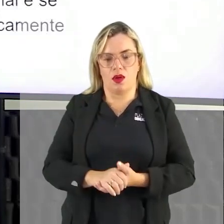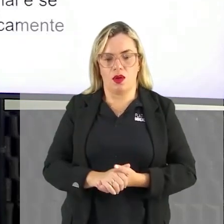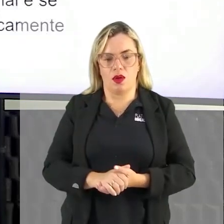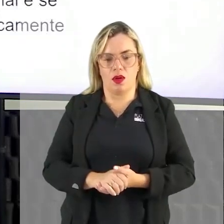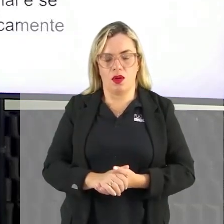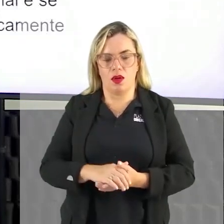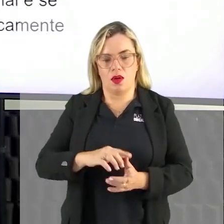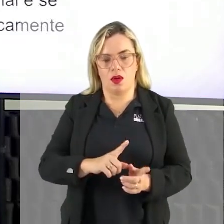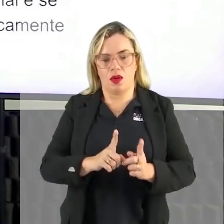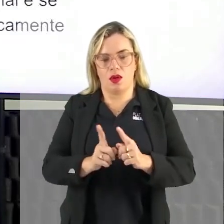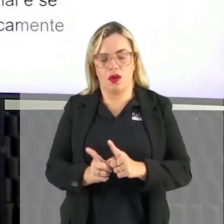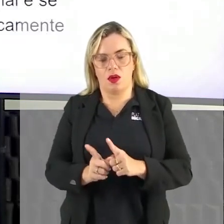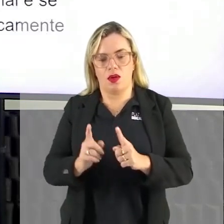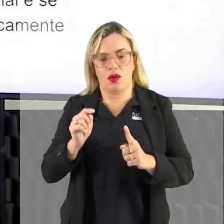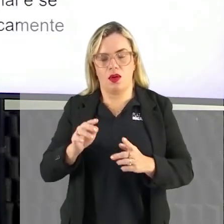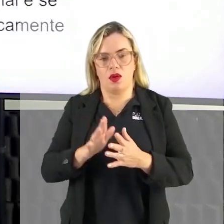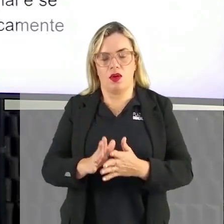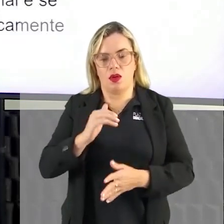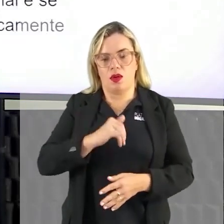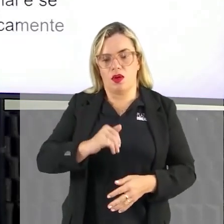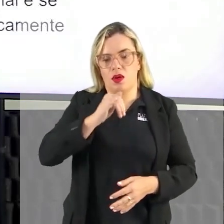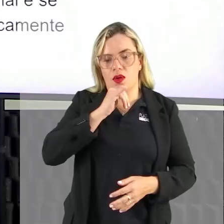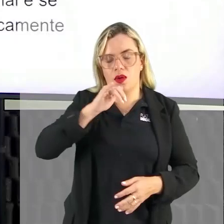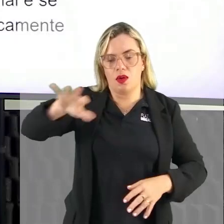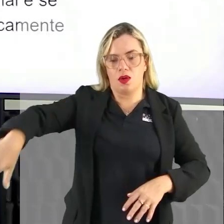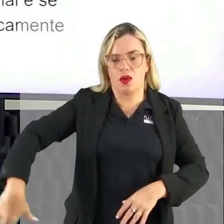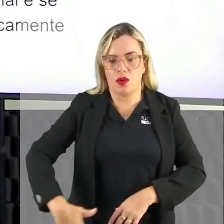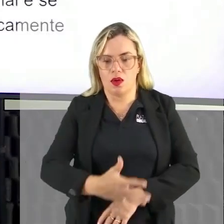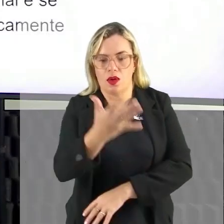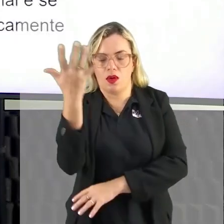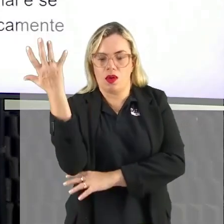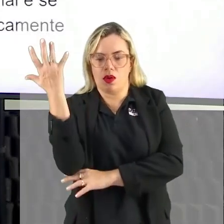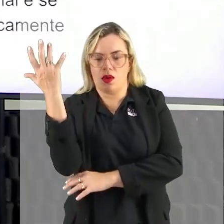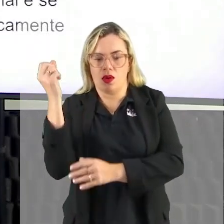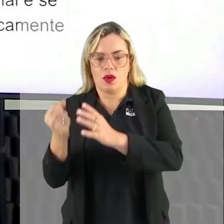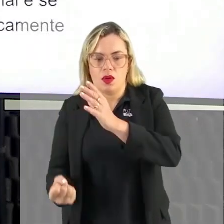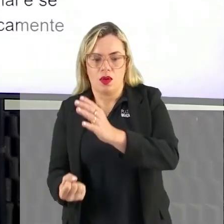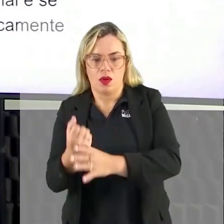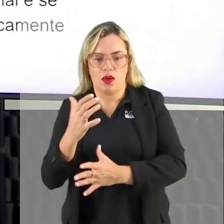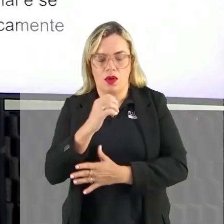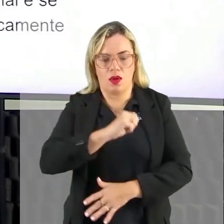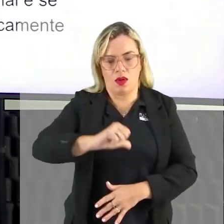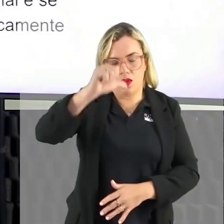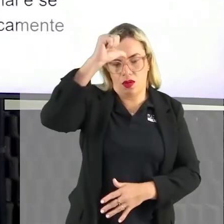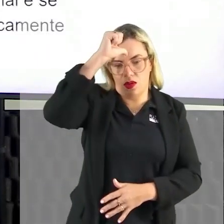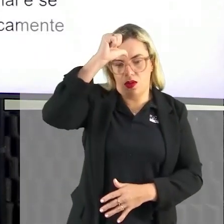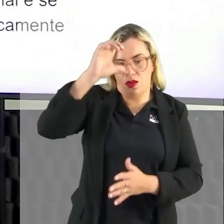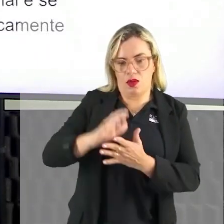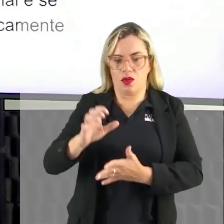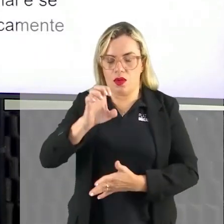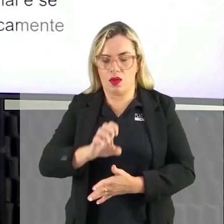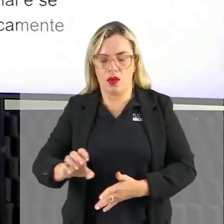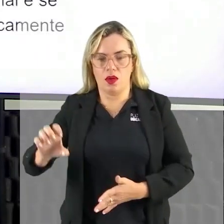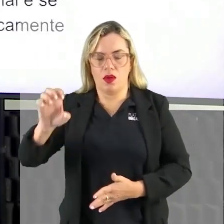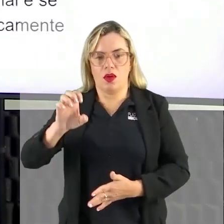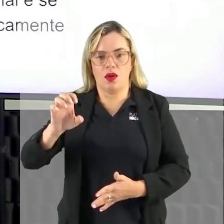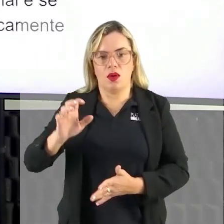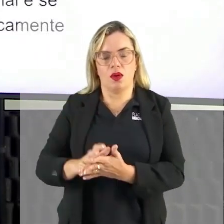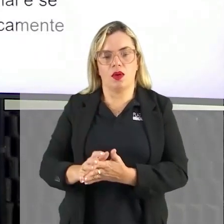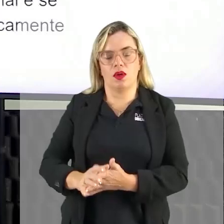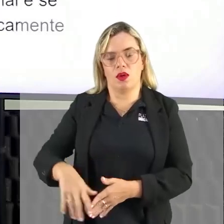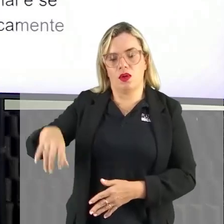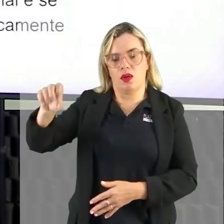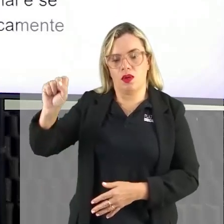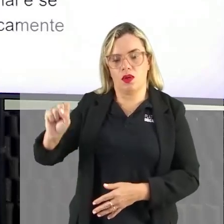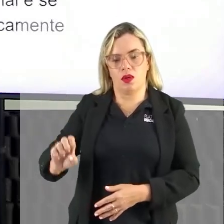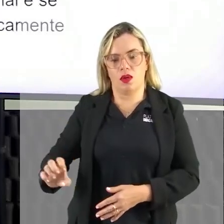por exemplo, né? Então, a jaqueira é uma árvore originária da Índia e de regiões do Sudeste Asiático, que foi